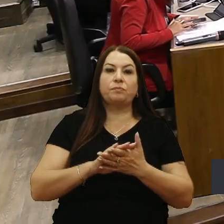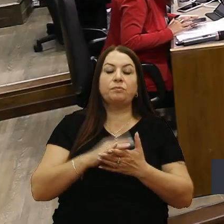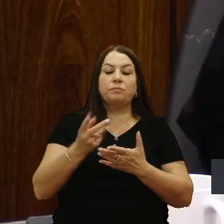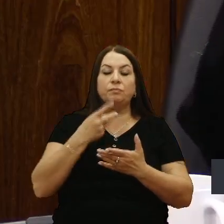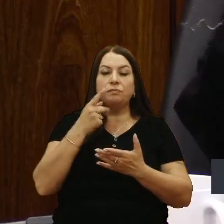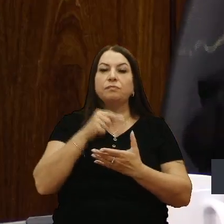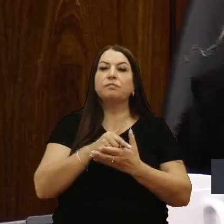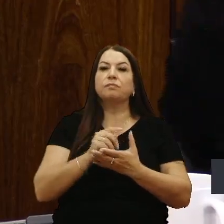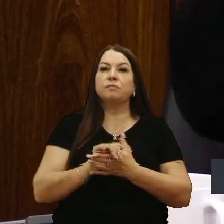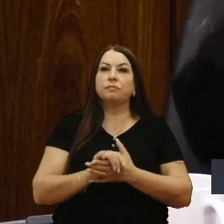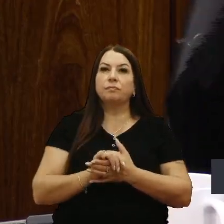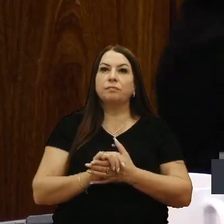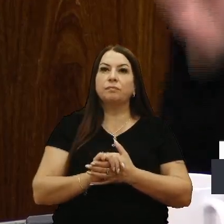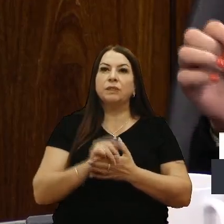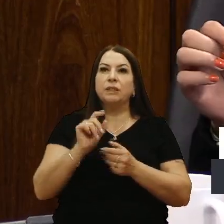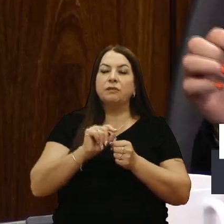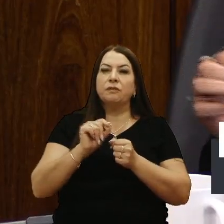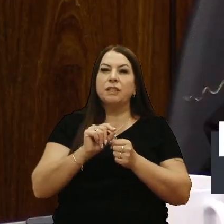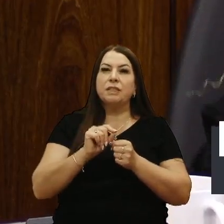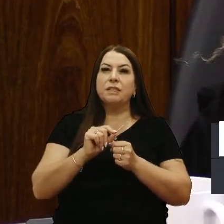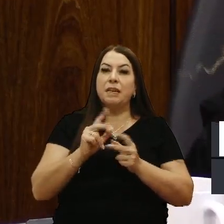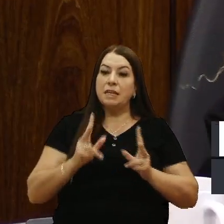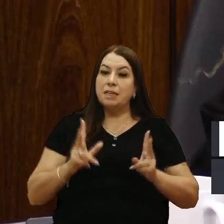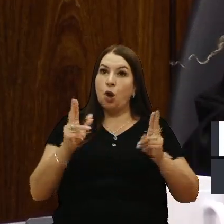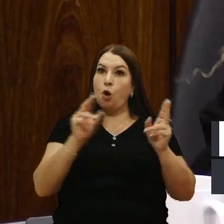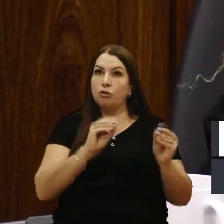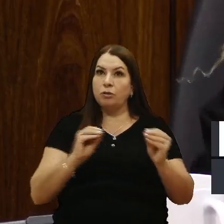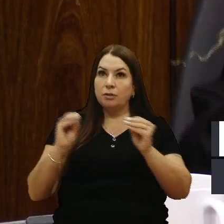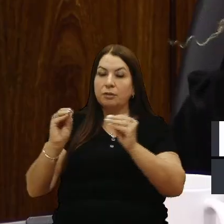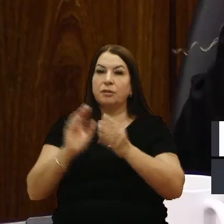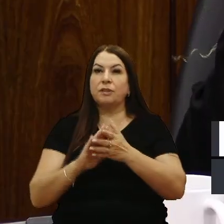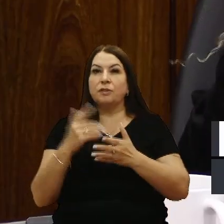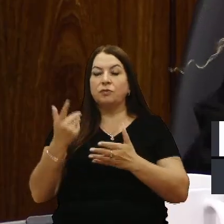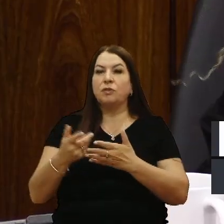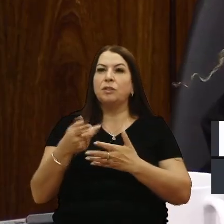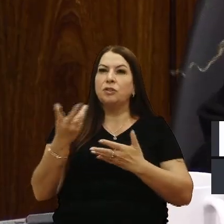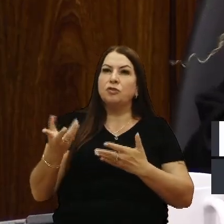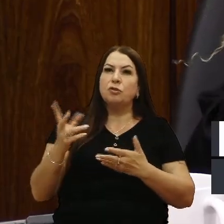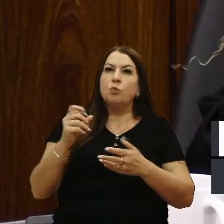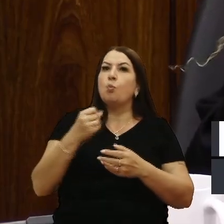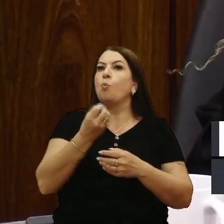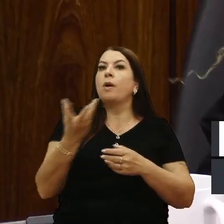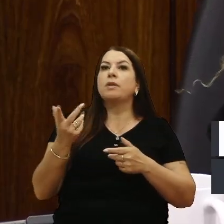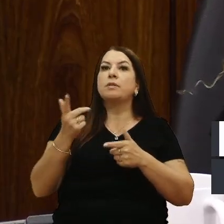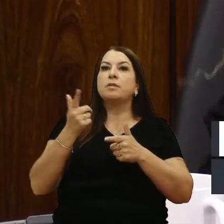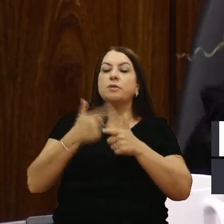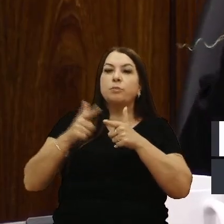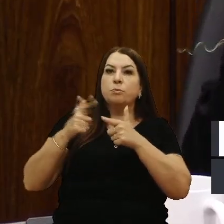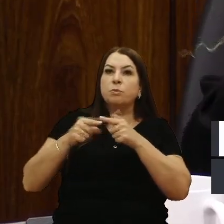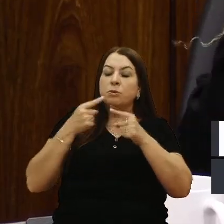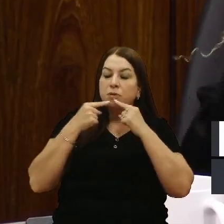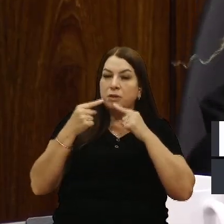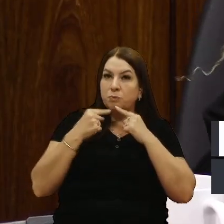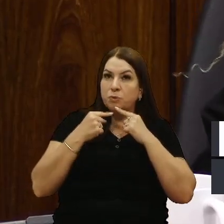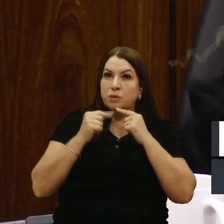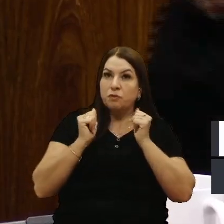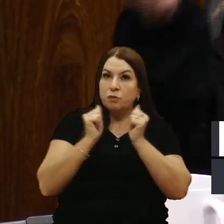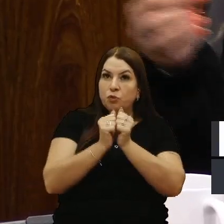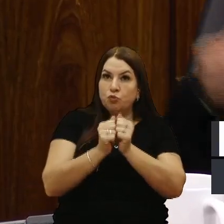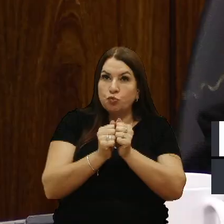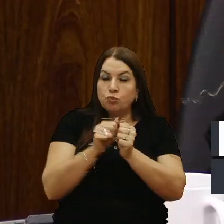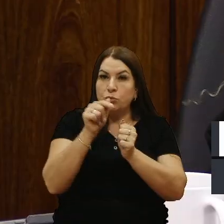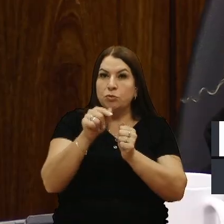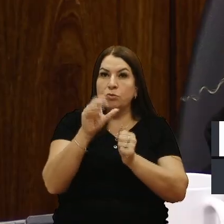quero aqui fazer esse recorte. Quais são os problemas e as reclamações que vêm junto